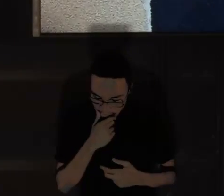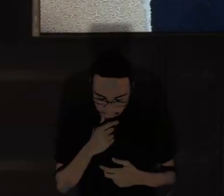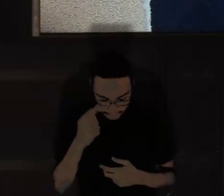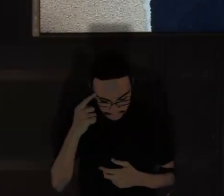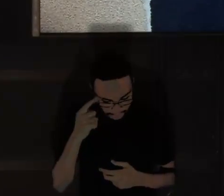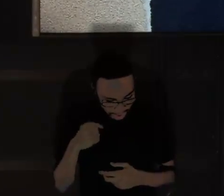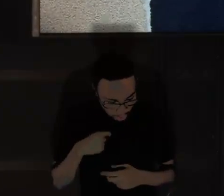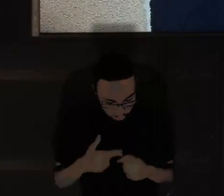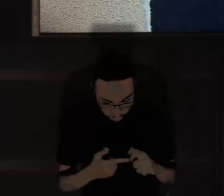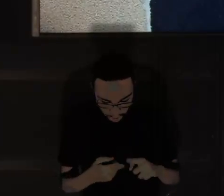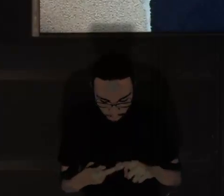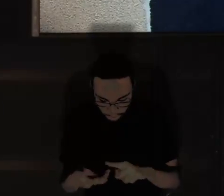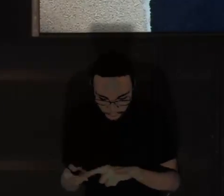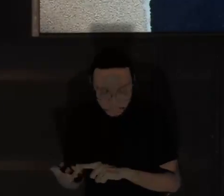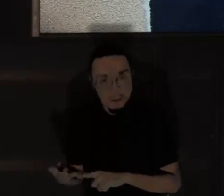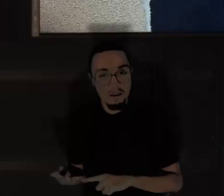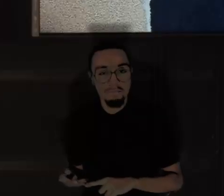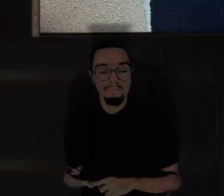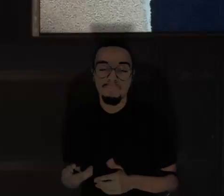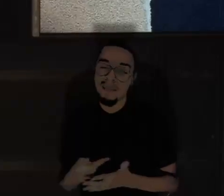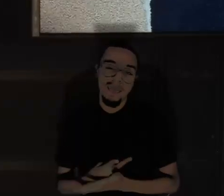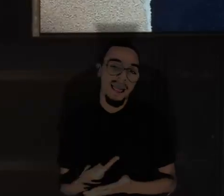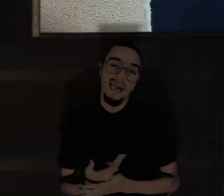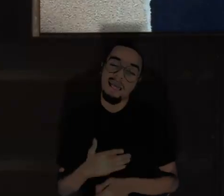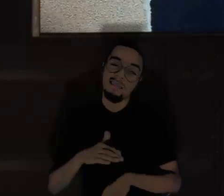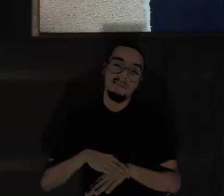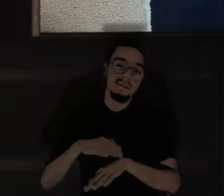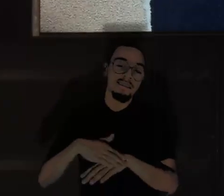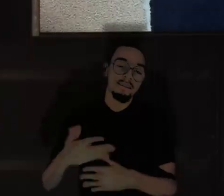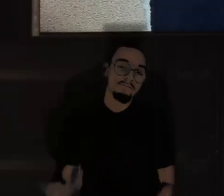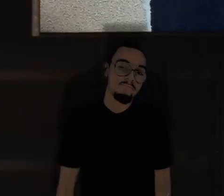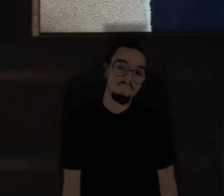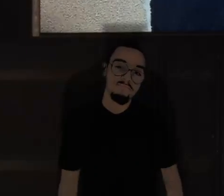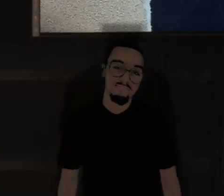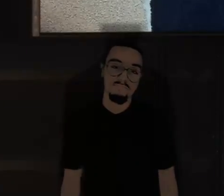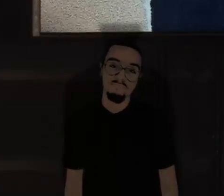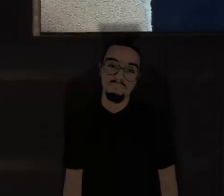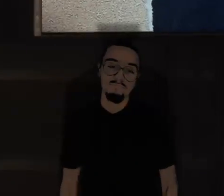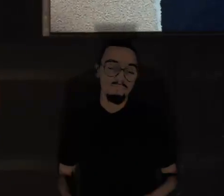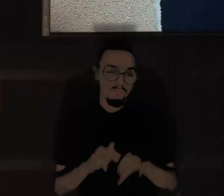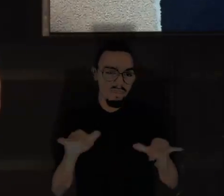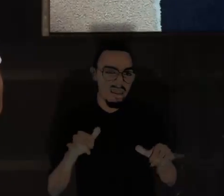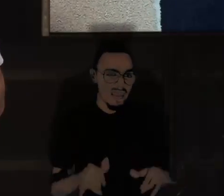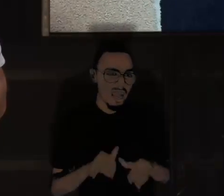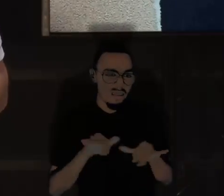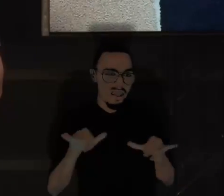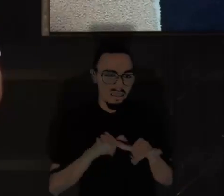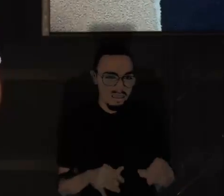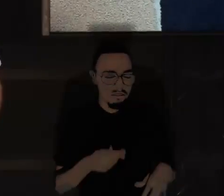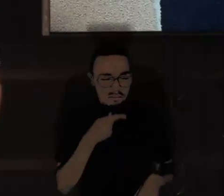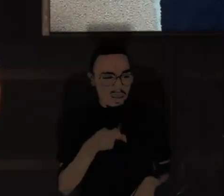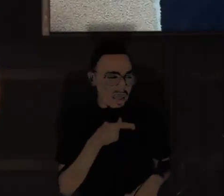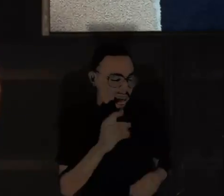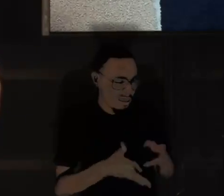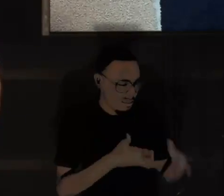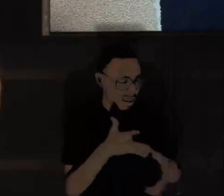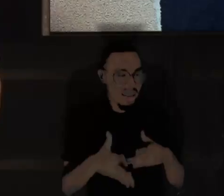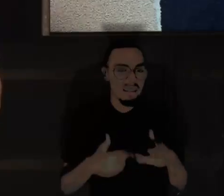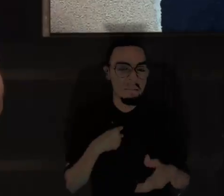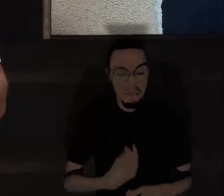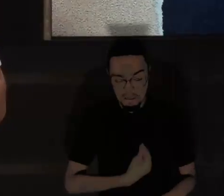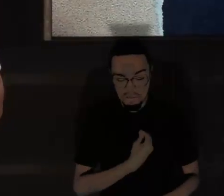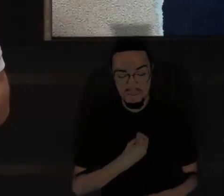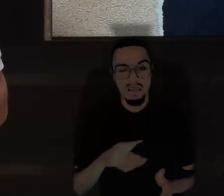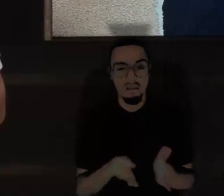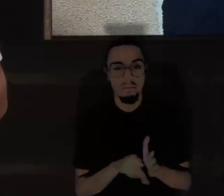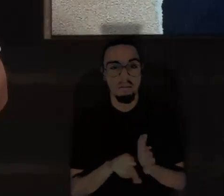erradas, falando muito da sua vida, falando muito da sua circunstância.